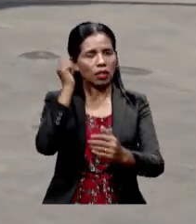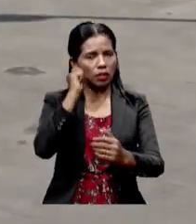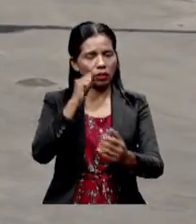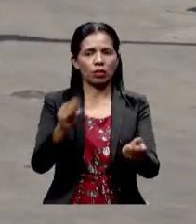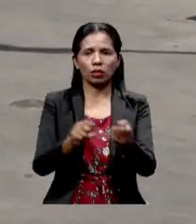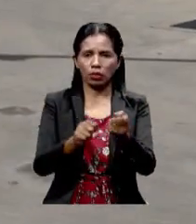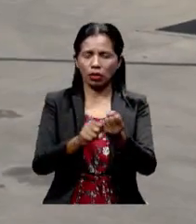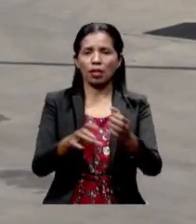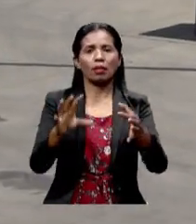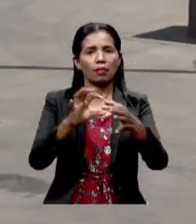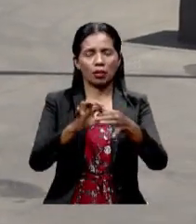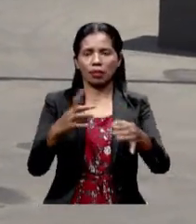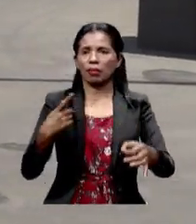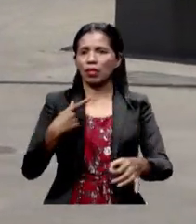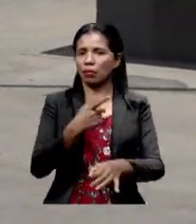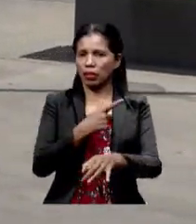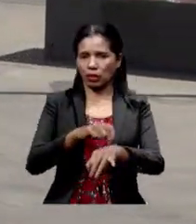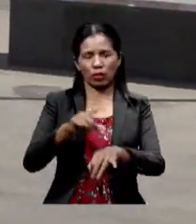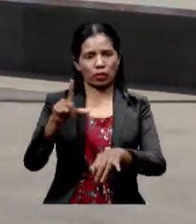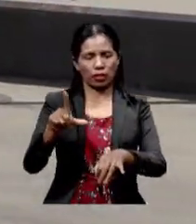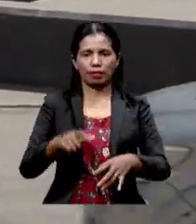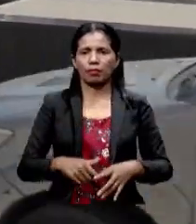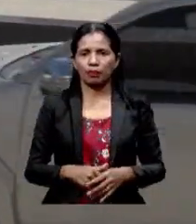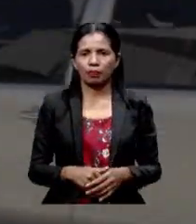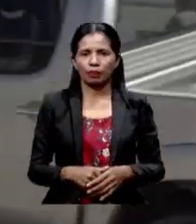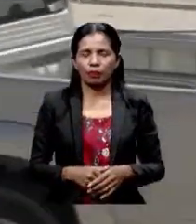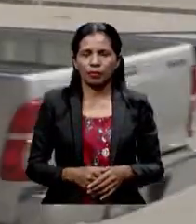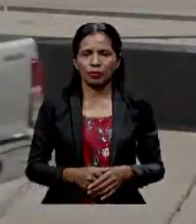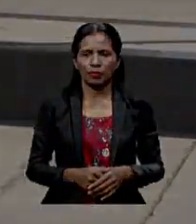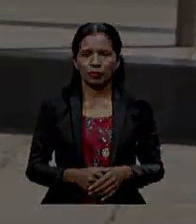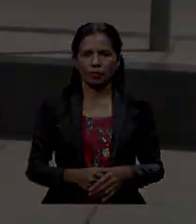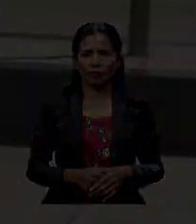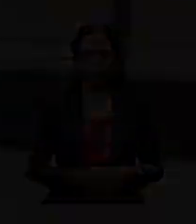apoio ba membro Parlamento Nacional Nian, Celina Lopes, Tomás Soares, Yemen.